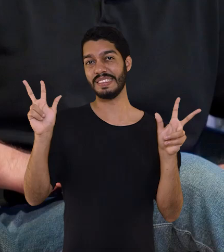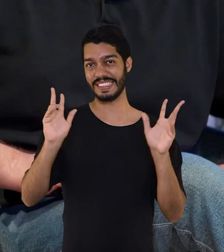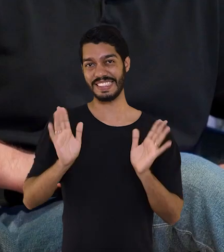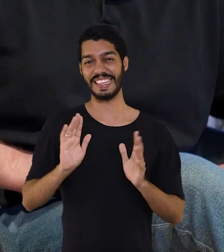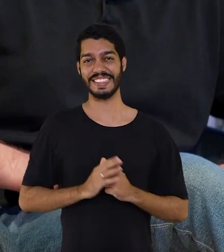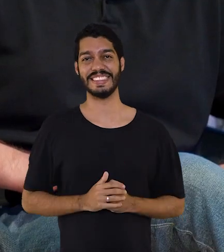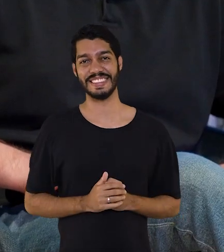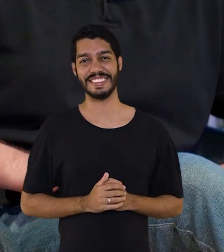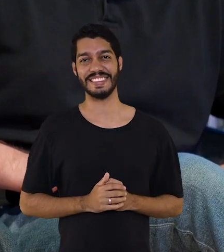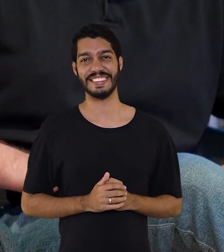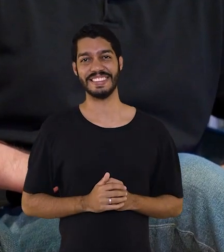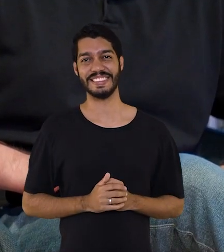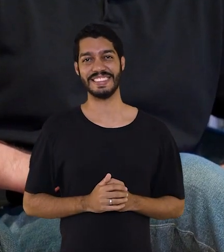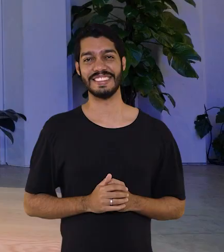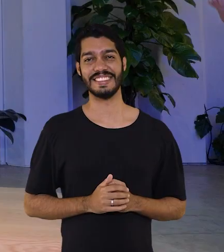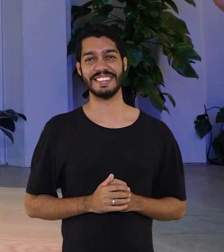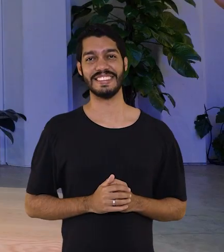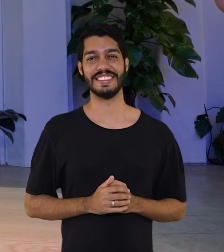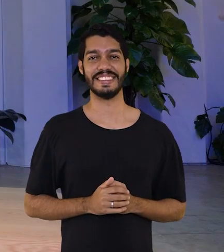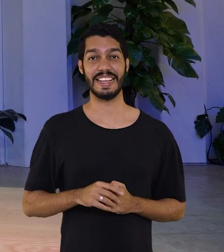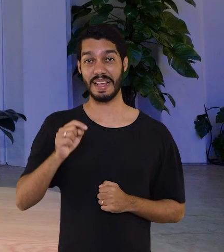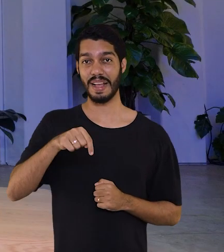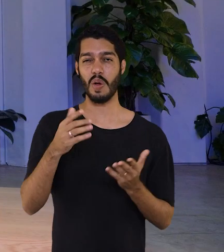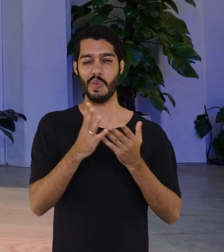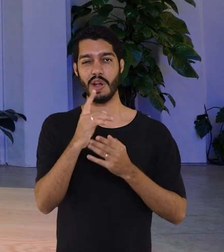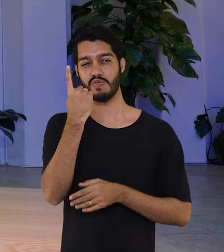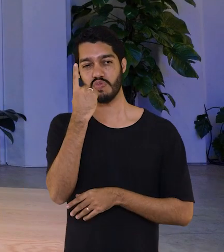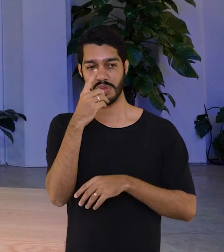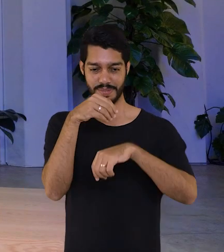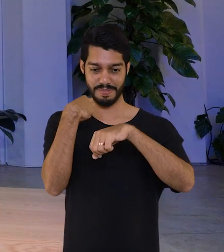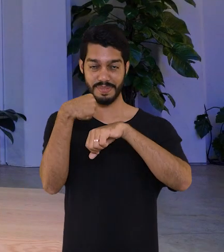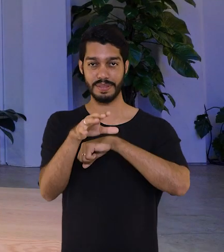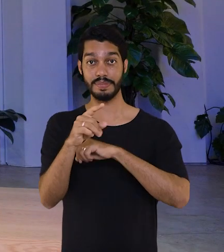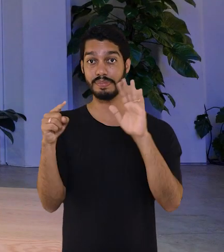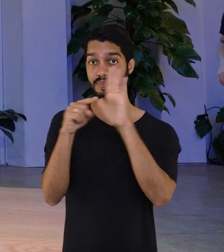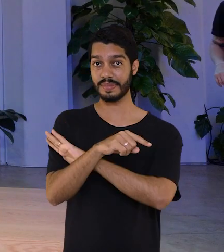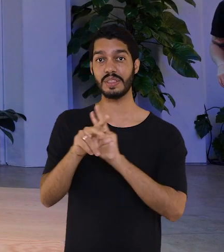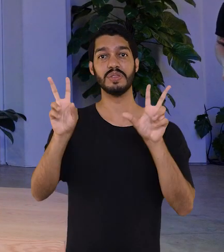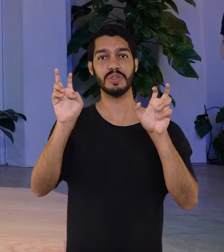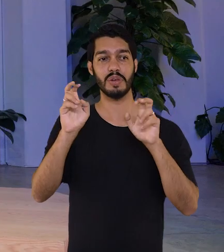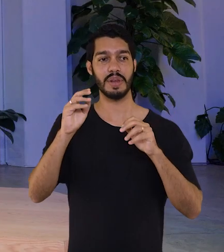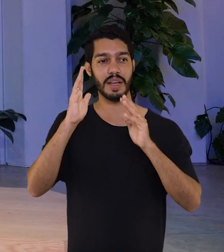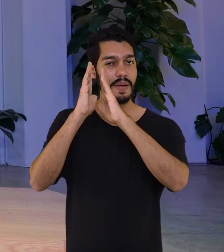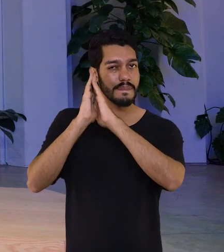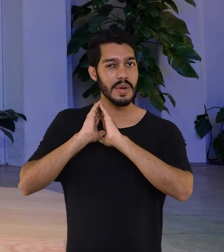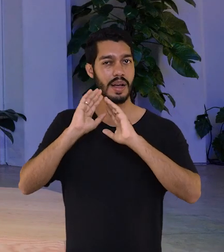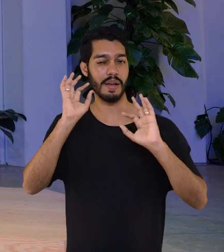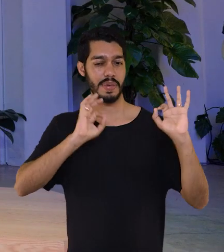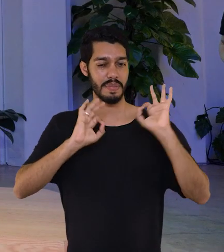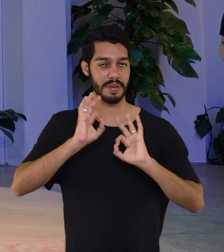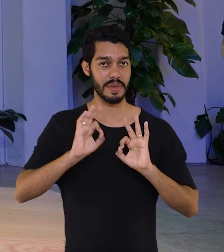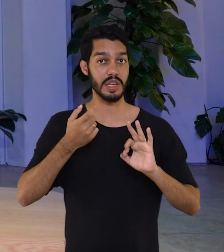pensamento um pouquinho diferente da inteligência artificial. Aqui, só para fazer um comentário sobre a pergunta sobre salão